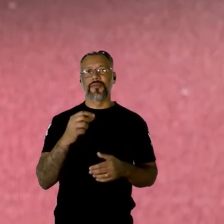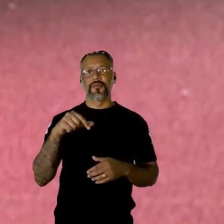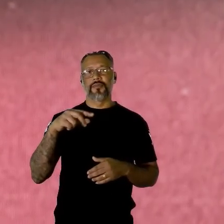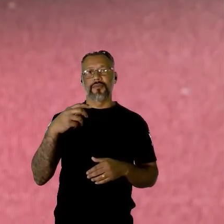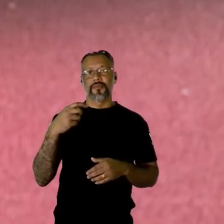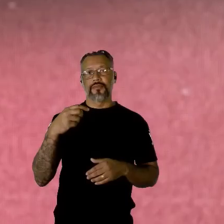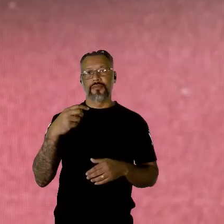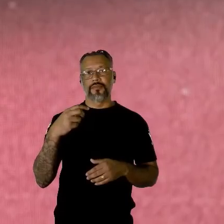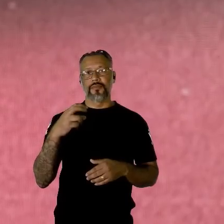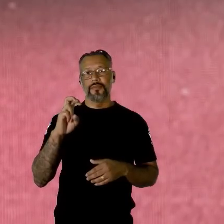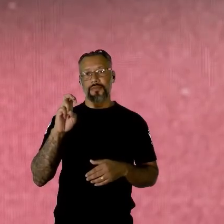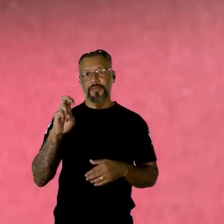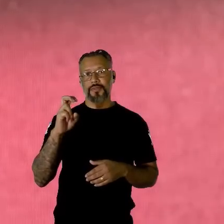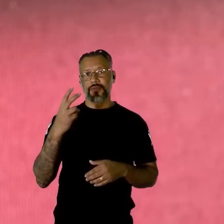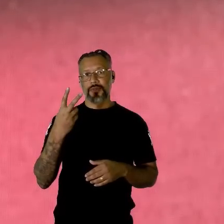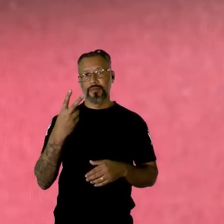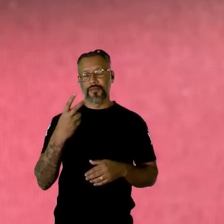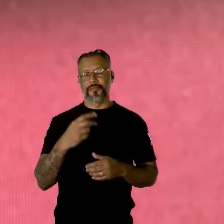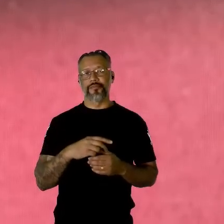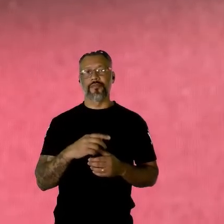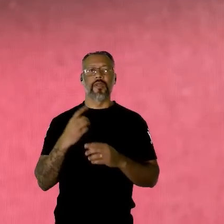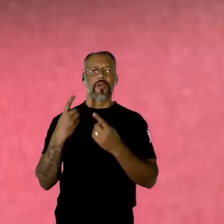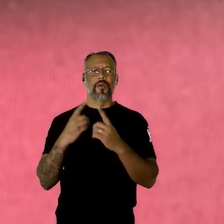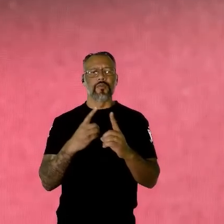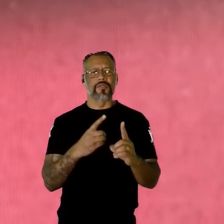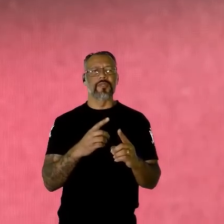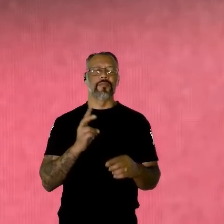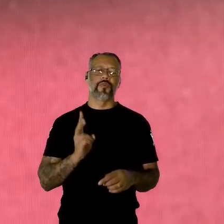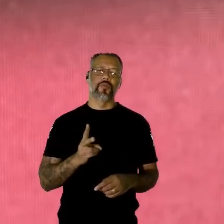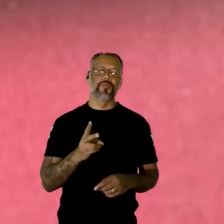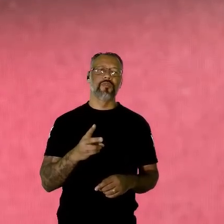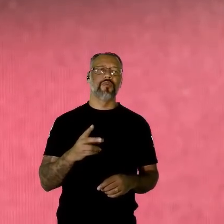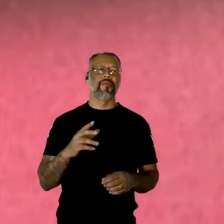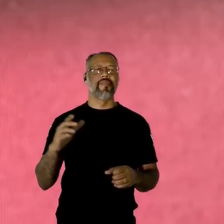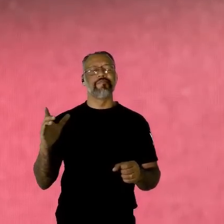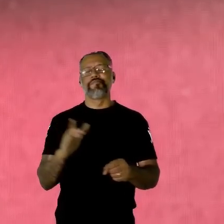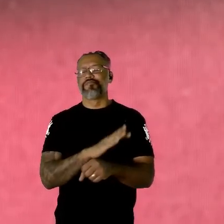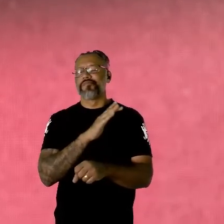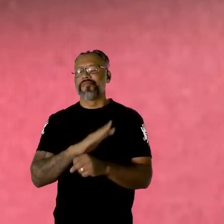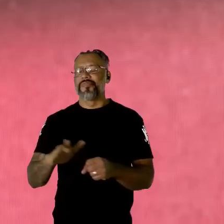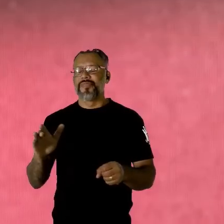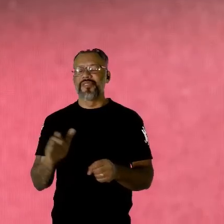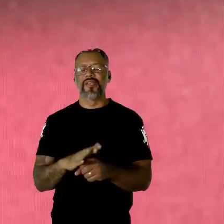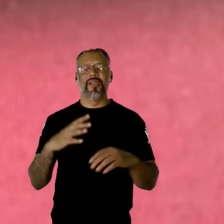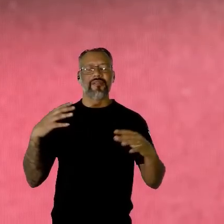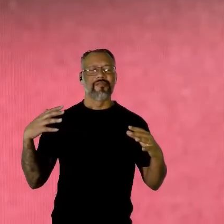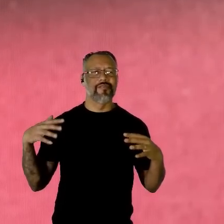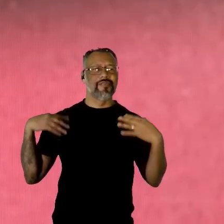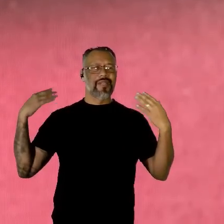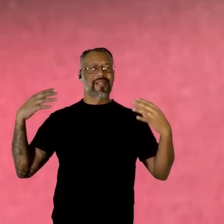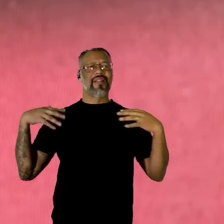cheios de alegria cheios de alegria